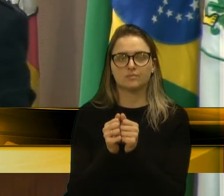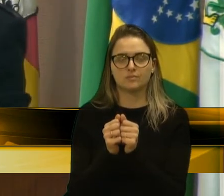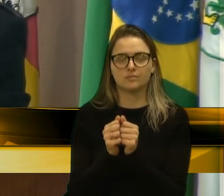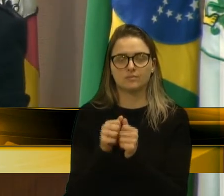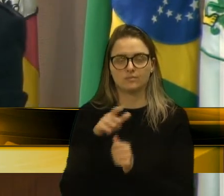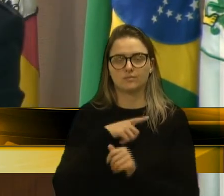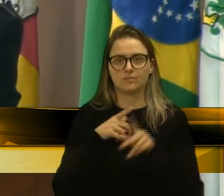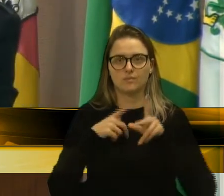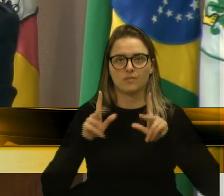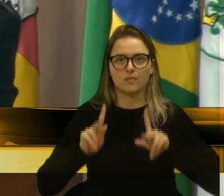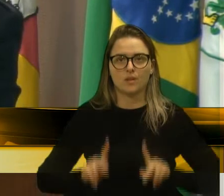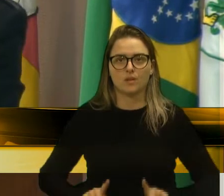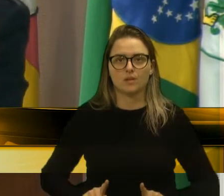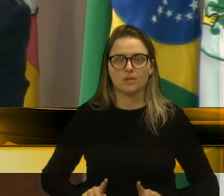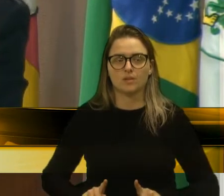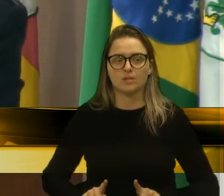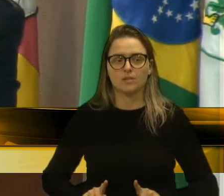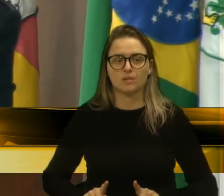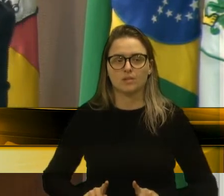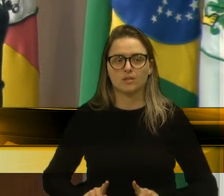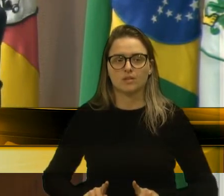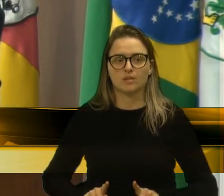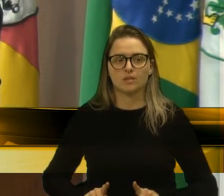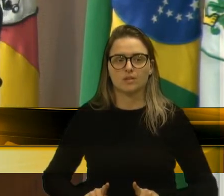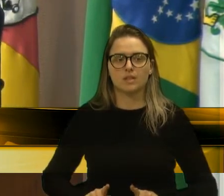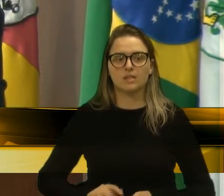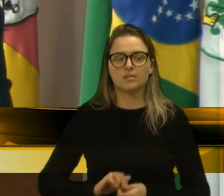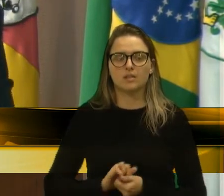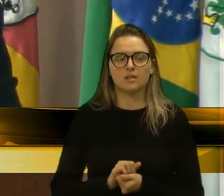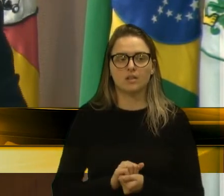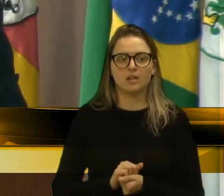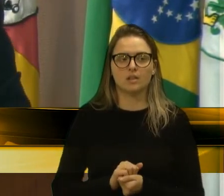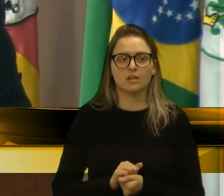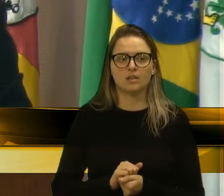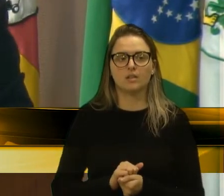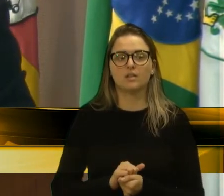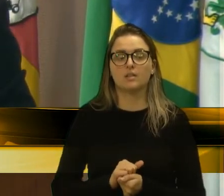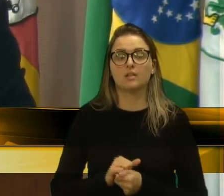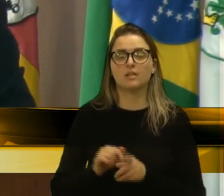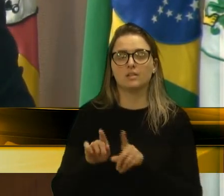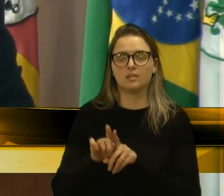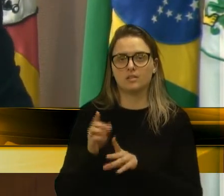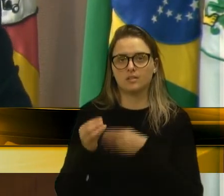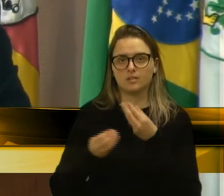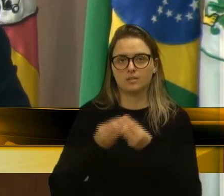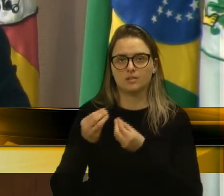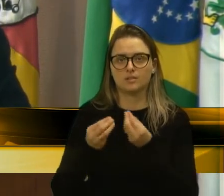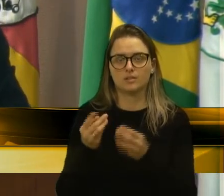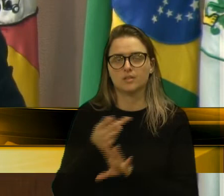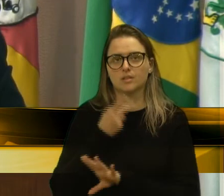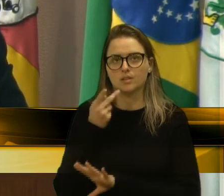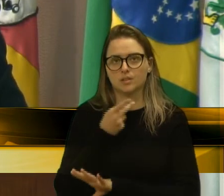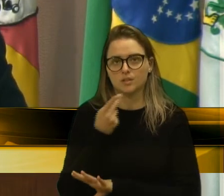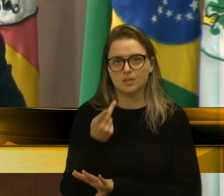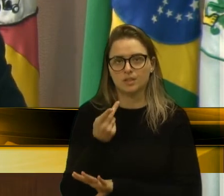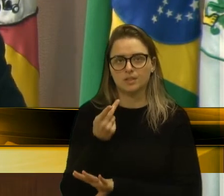pessoas intelectuais na política, né, como se diz... Né?